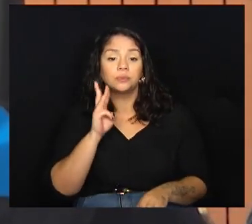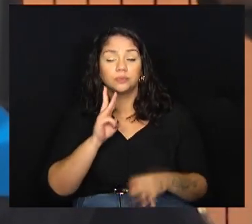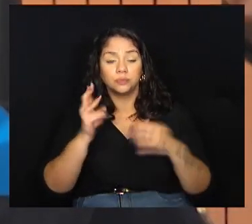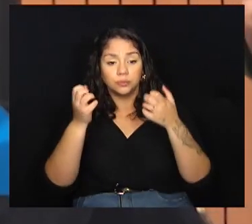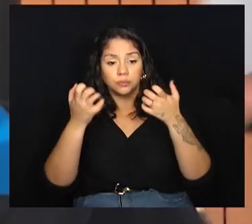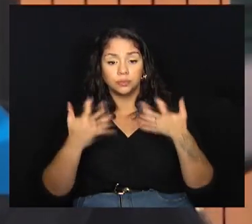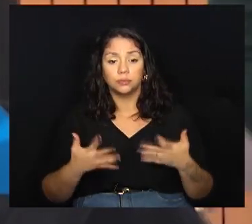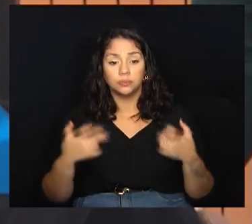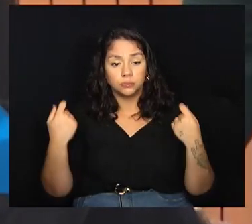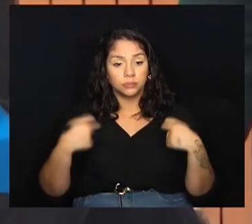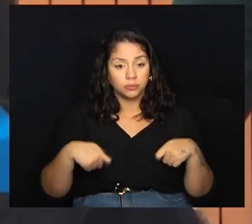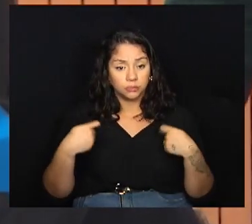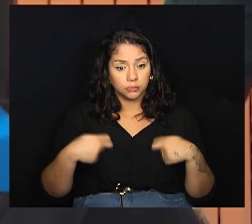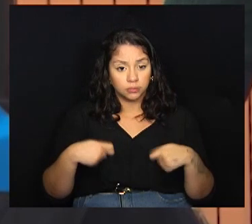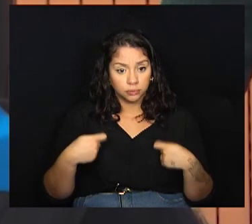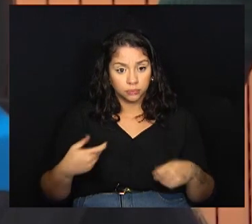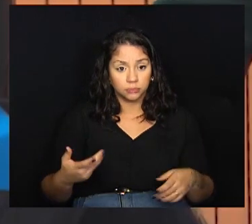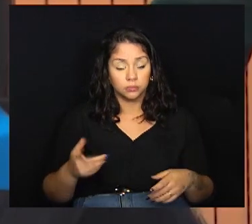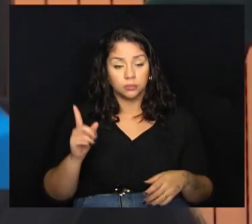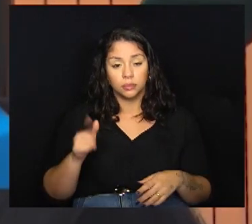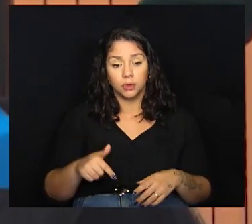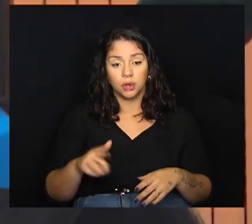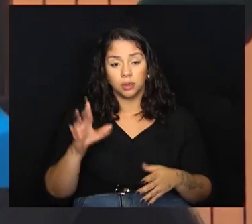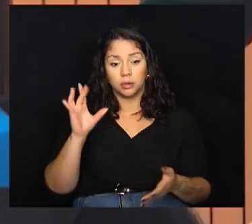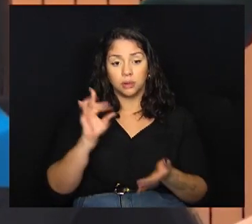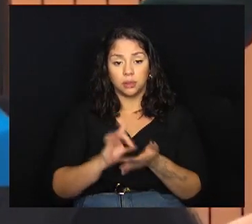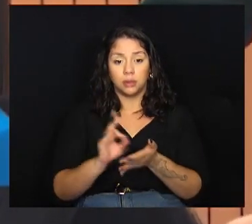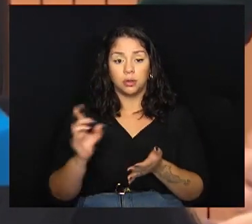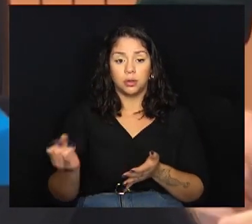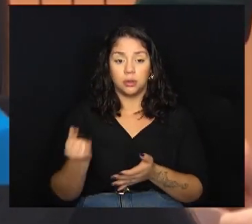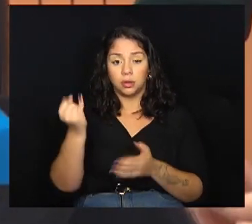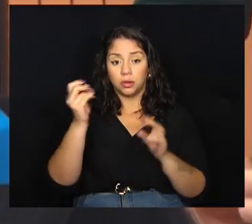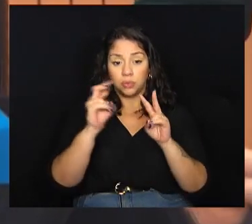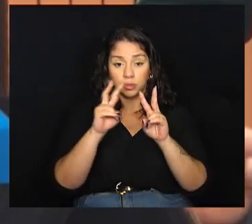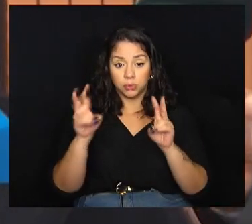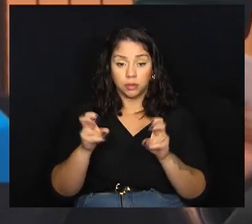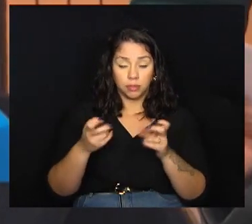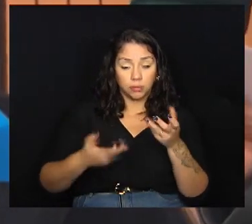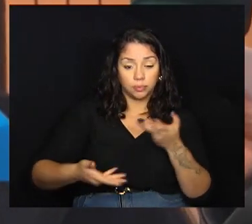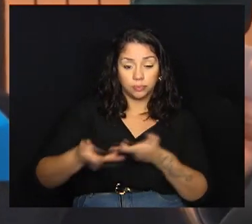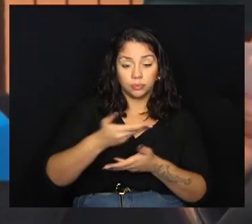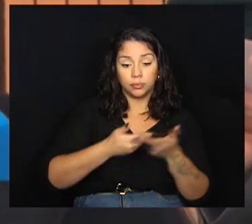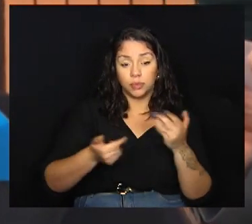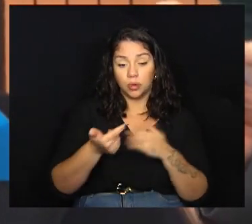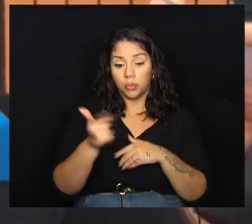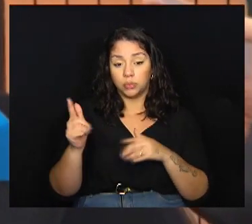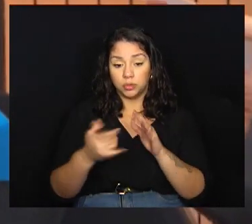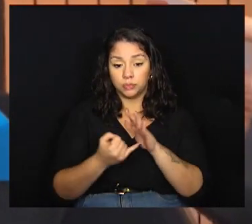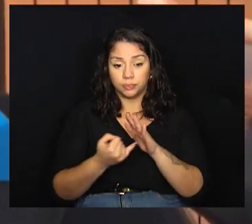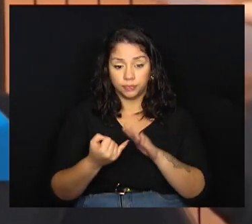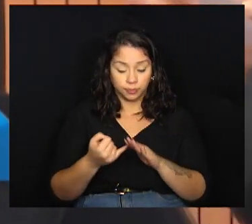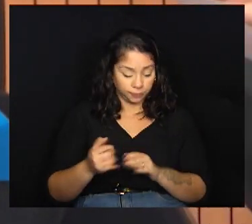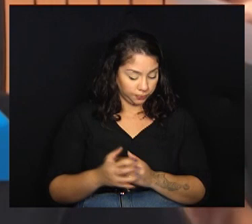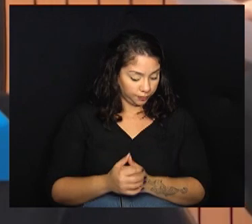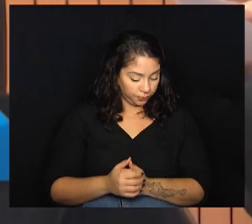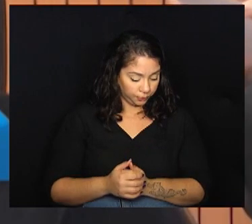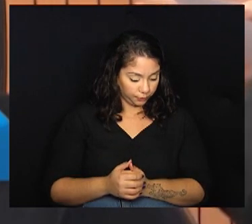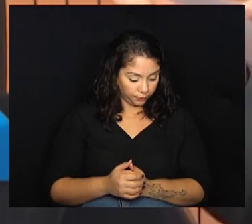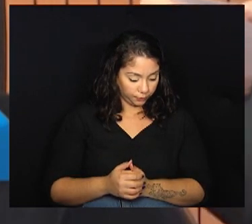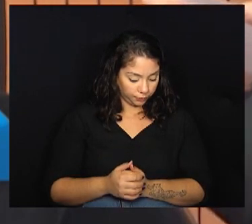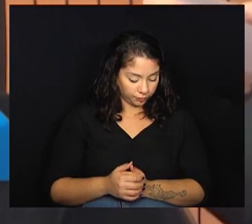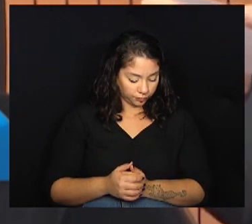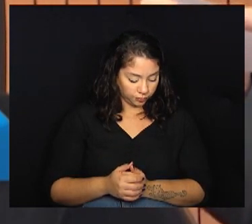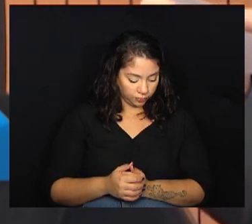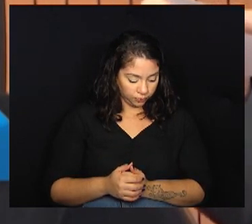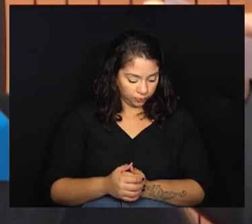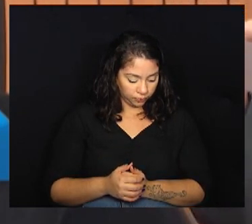a necessidade de dar relevância ao assunto e envolver outros órgãos. A população em situação de rua